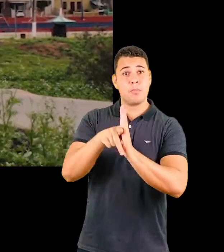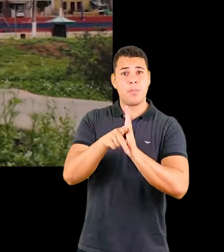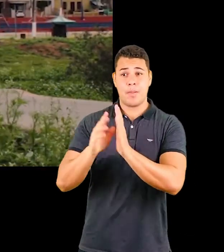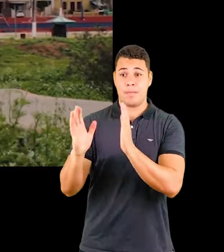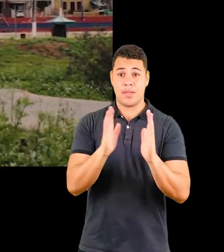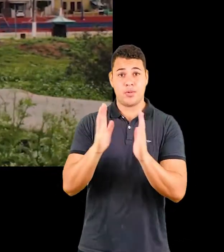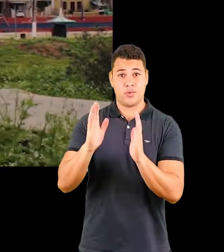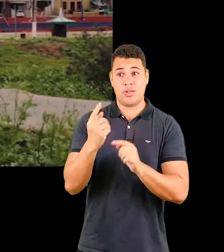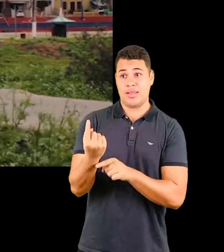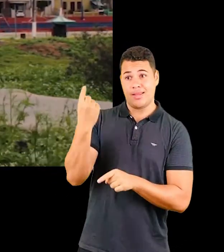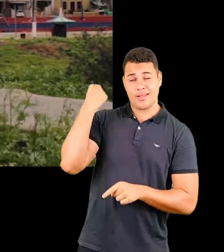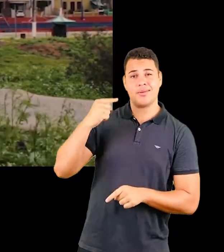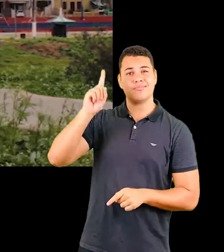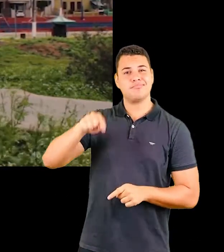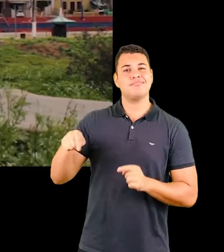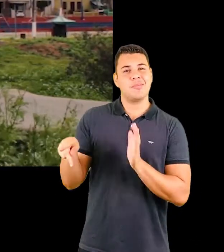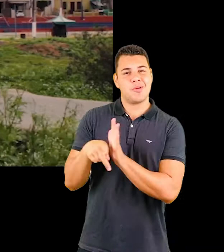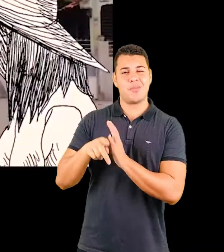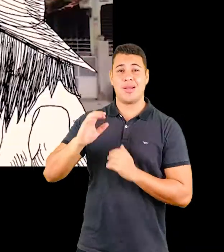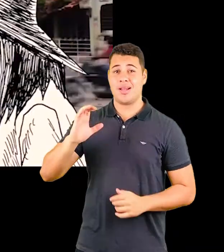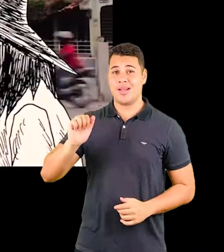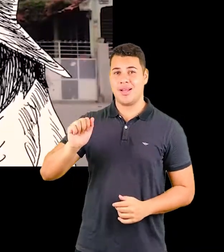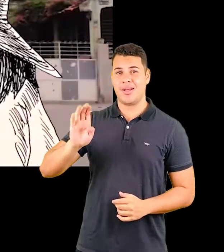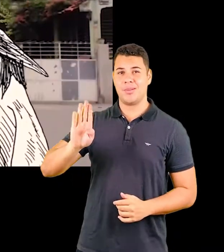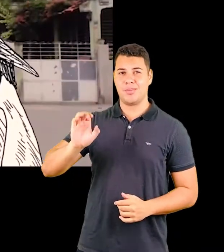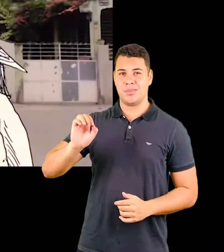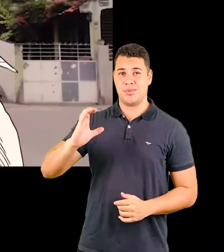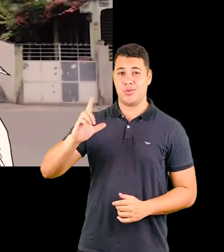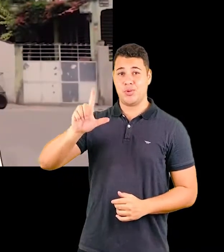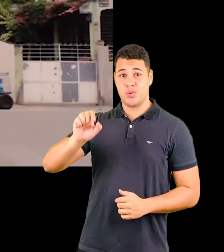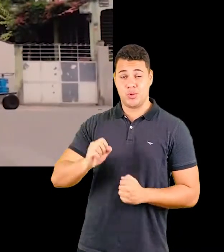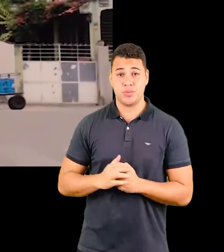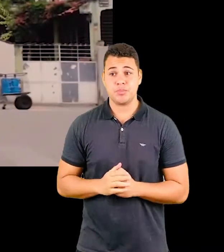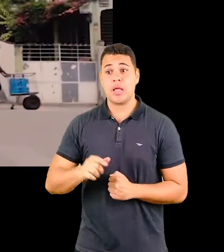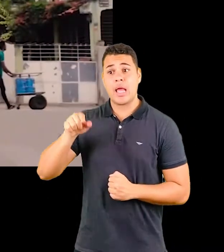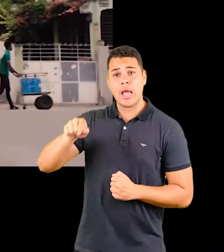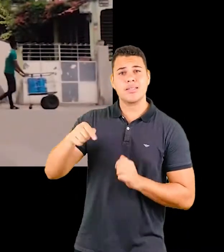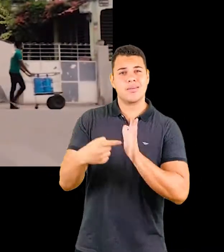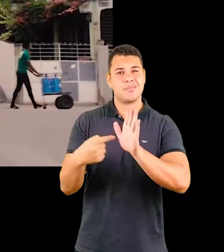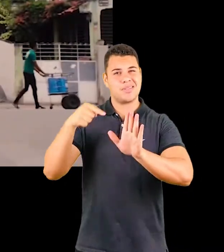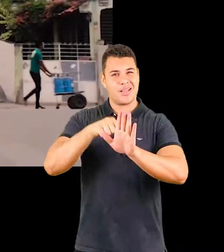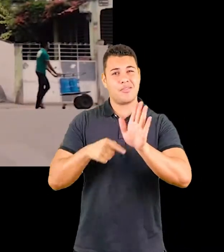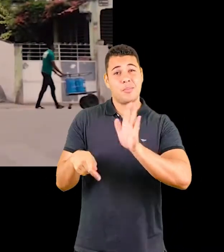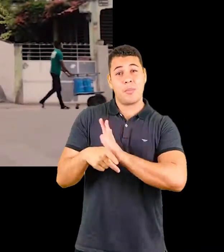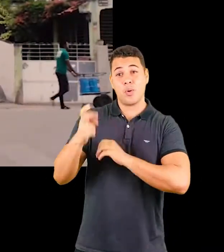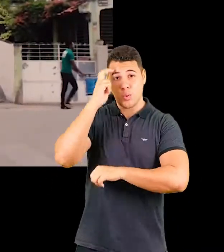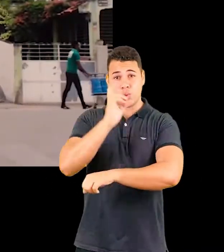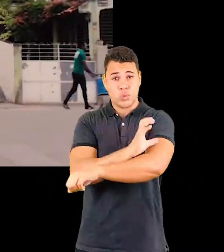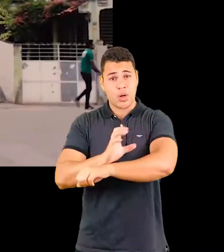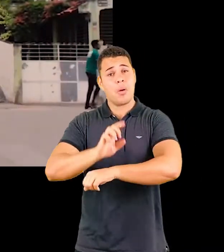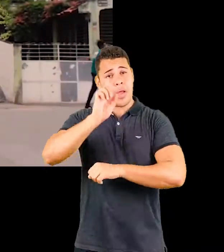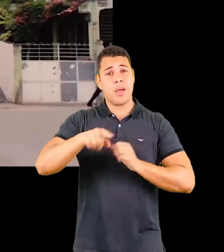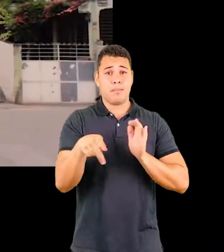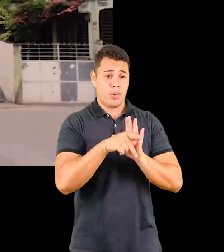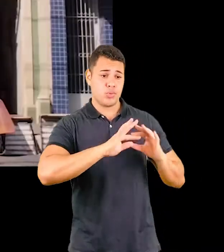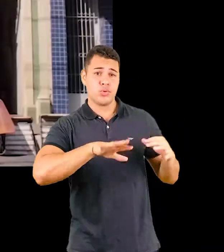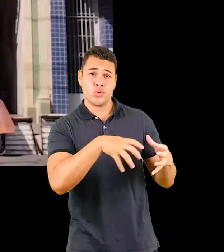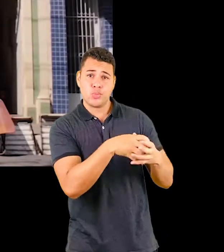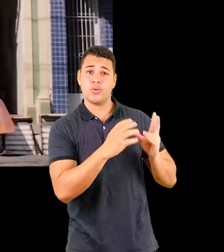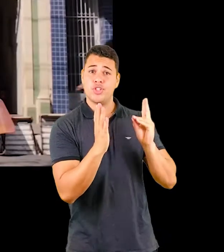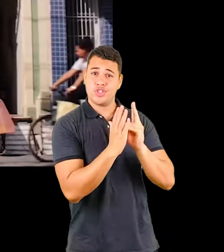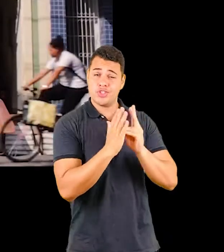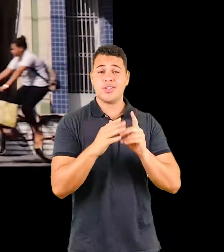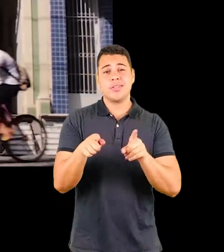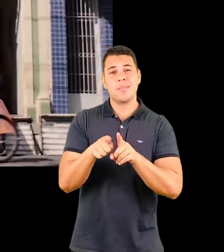dessa resistência do caboclinho. Essa expressão cultural está conectada à ancestralidade indígena,